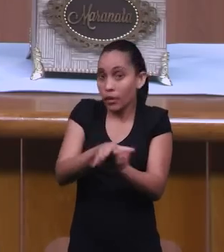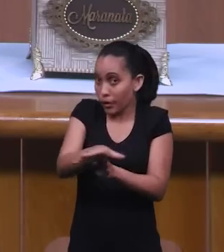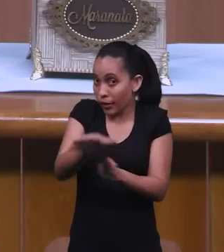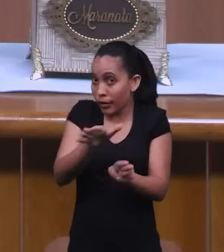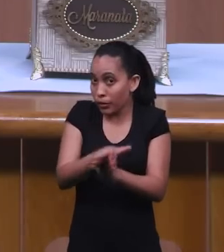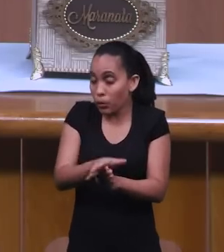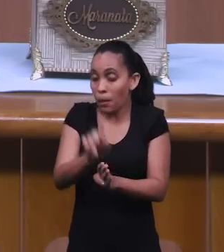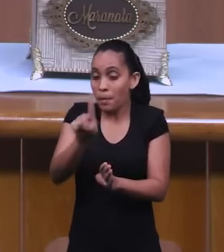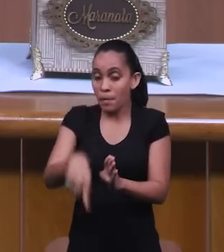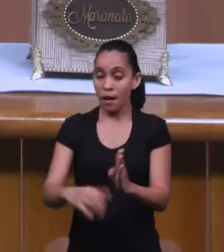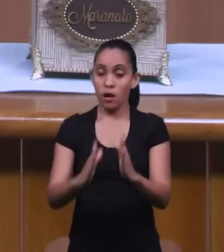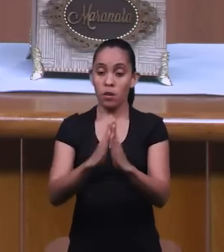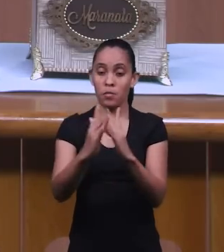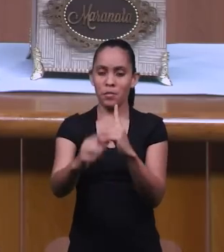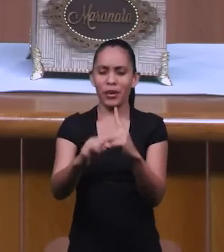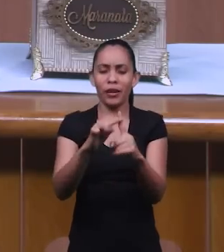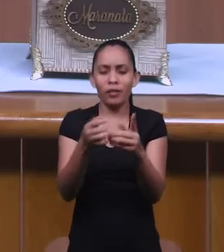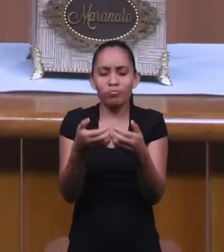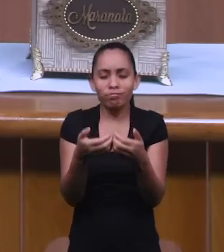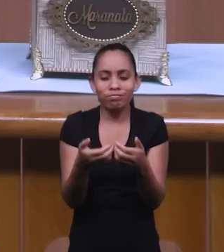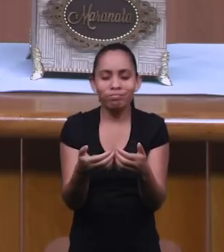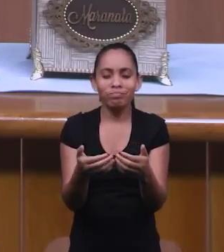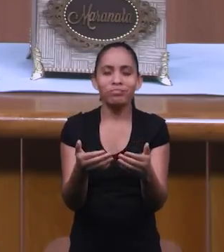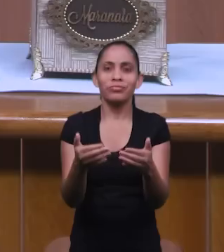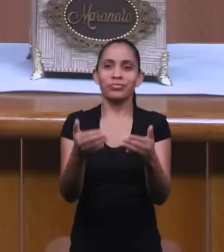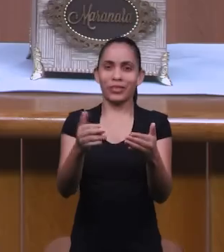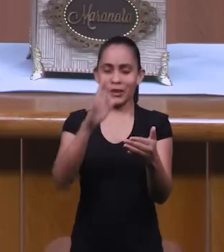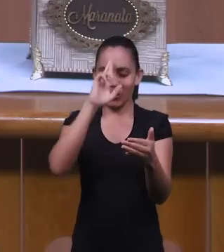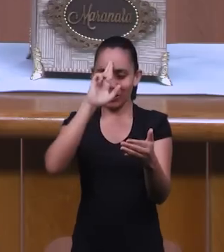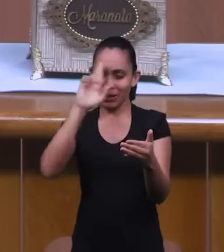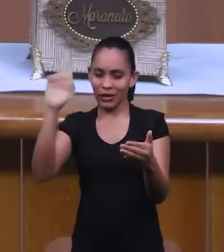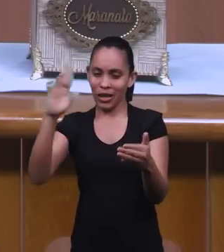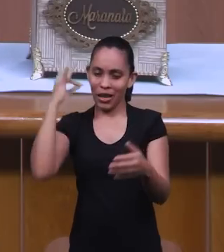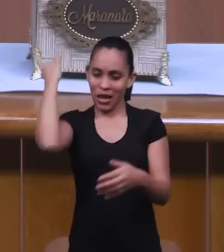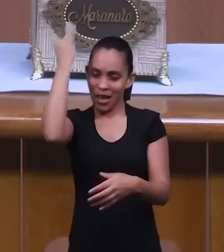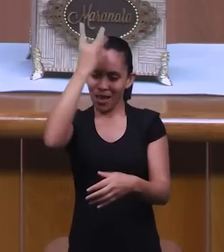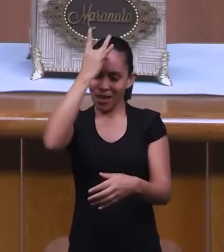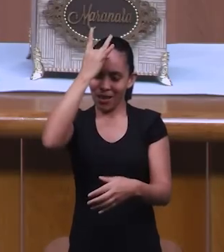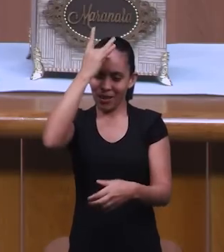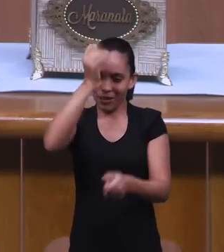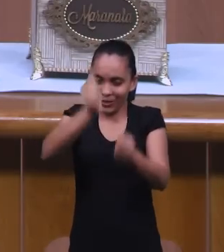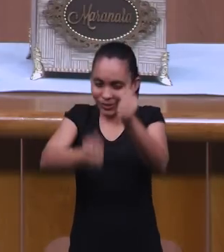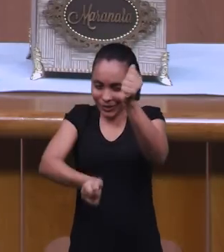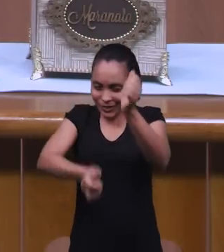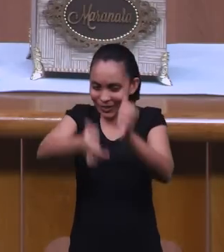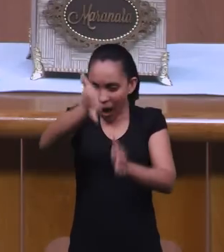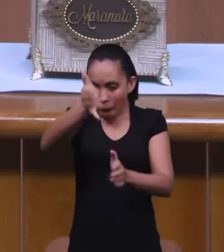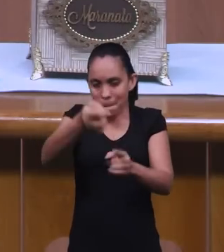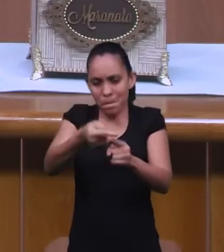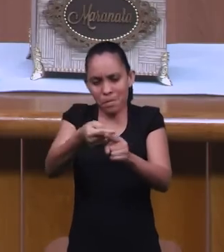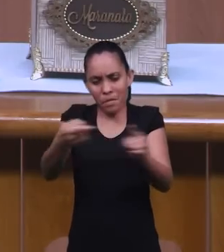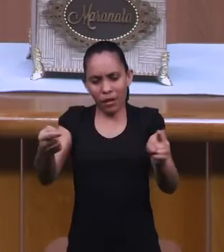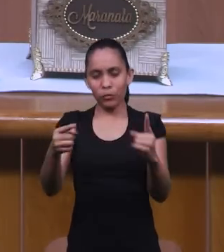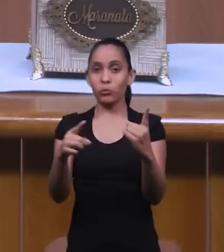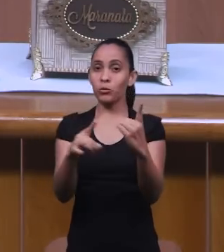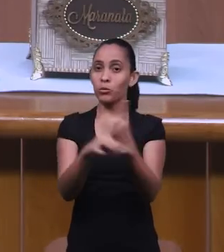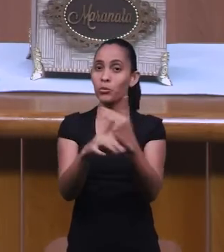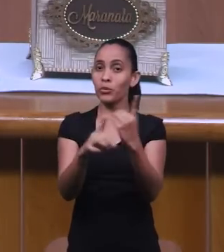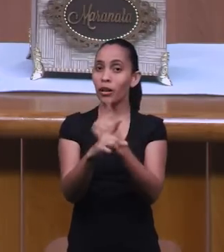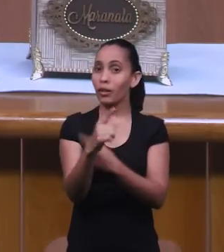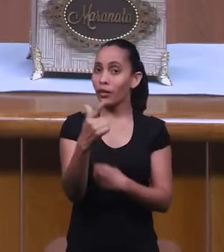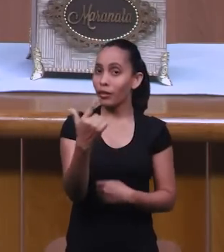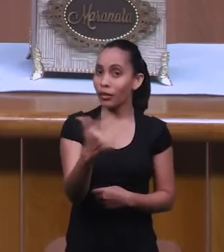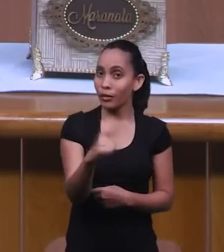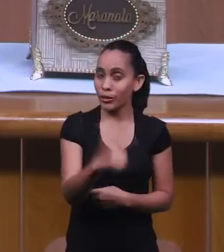uma igreja recém-nascida no Senhor, batizada com o Espírito Santo, mas que não tinha doutrina.